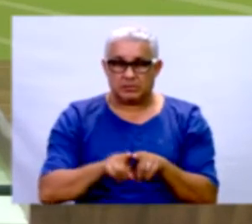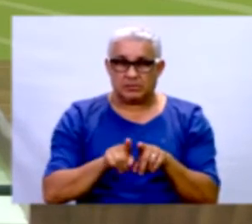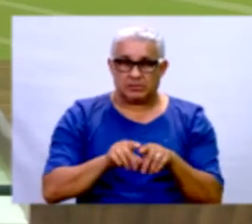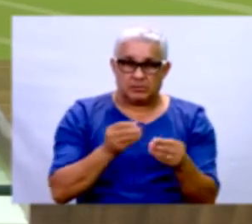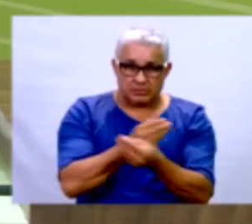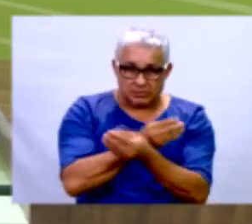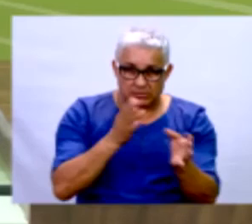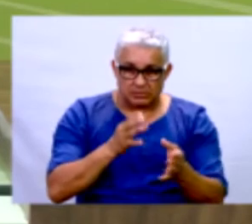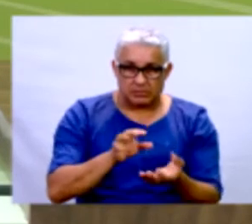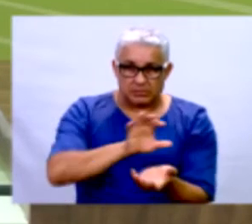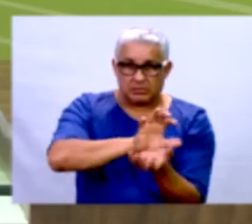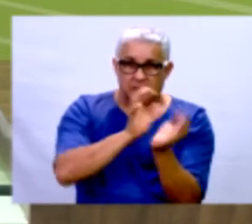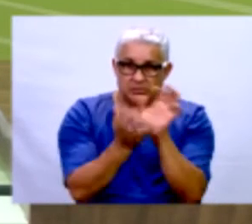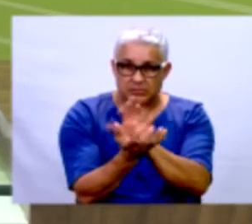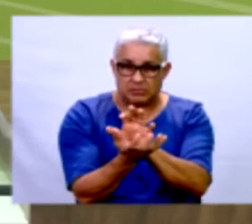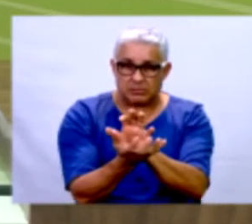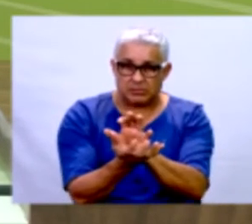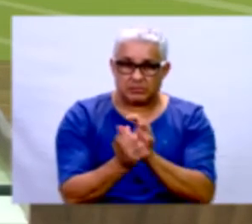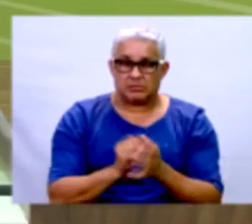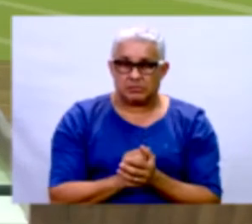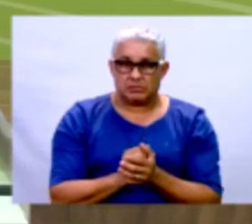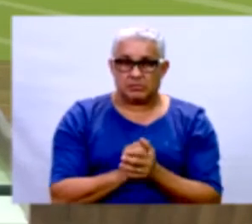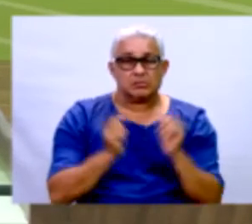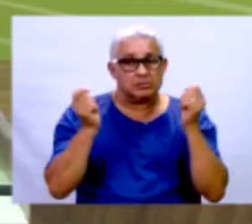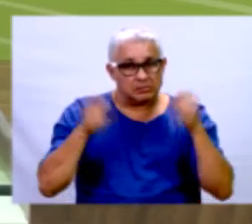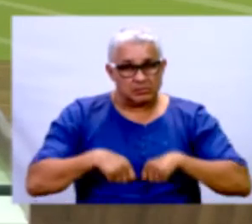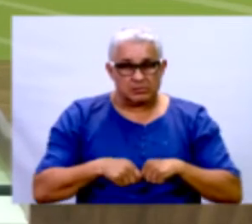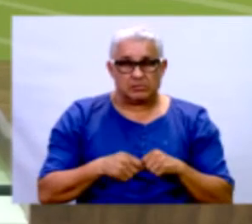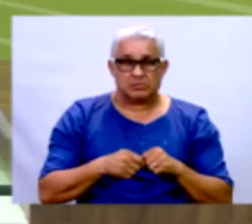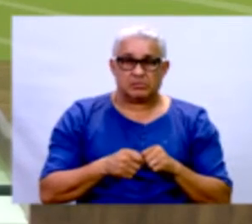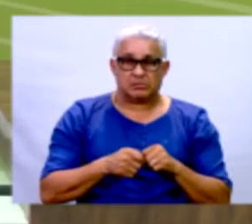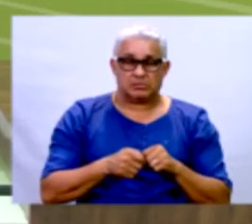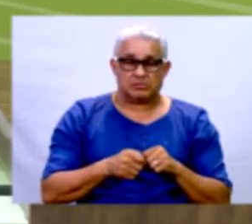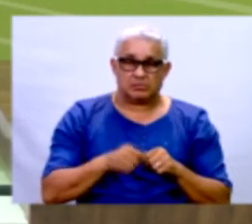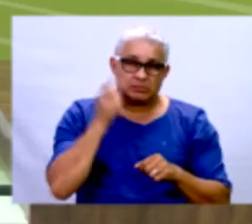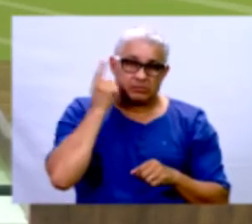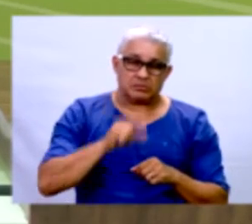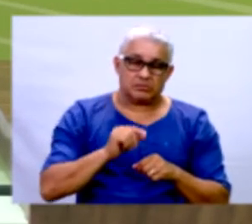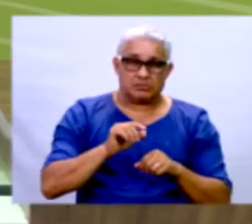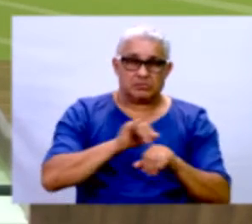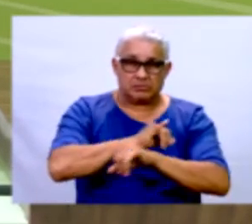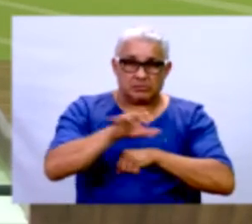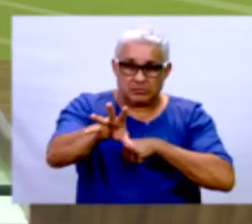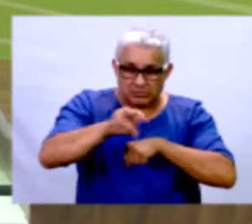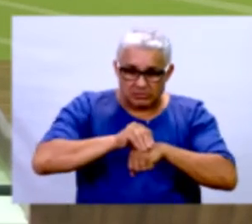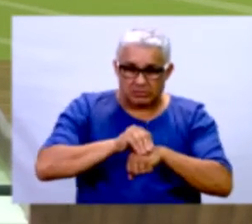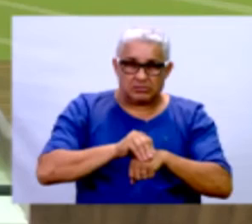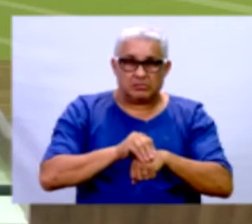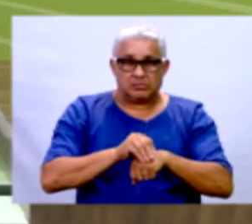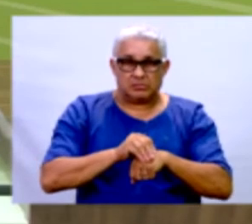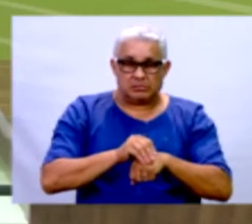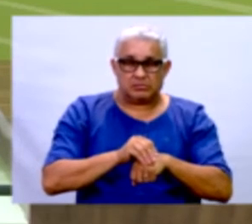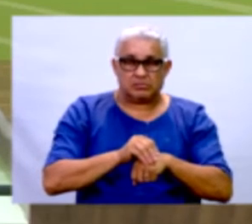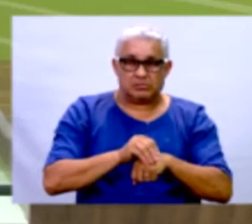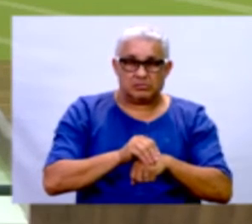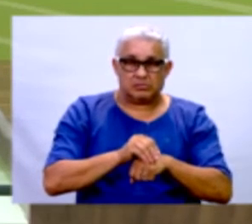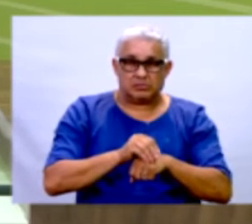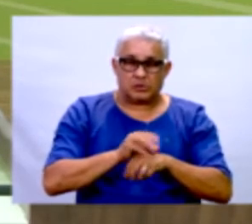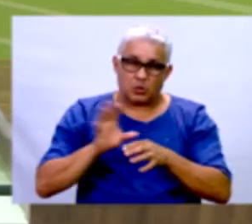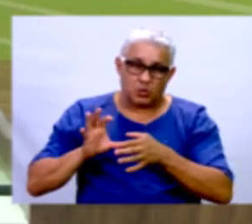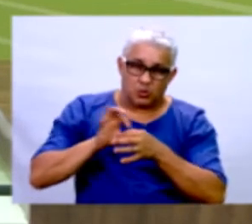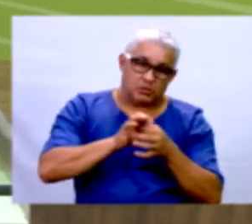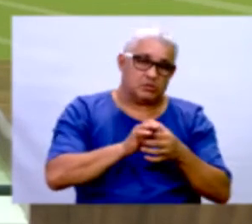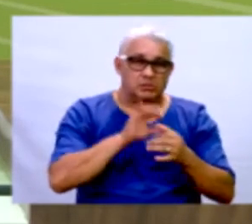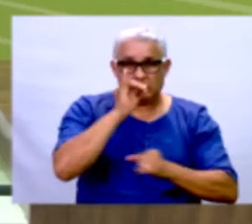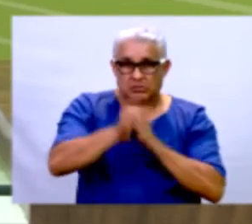uma interface que permite obter informações, tá, no contexto web. Uma API tem um contexto um pouco mais